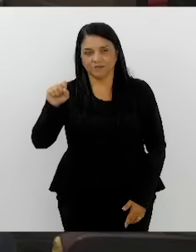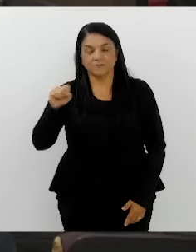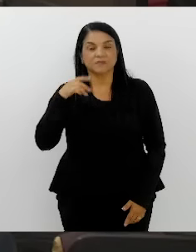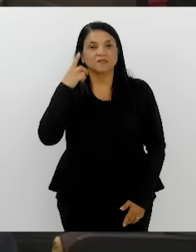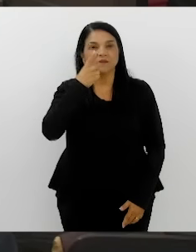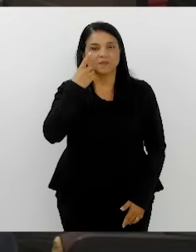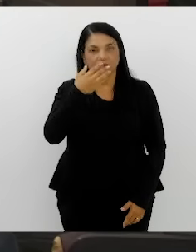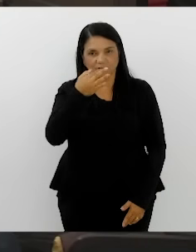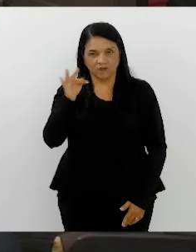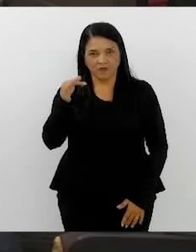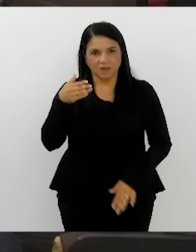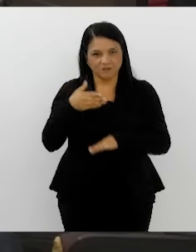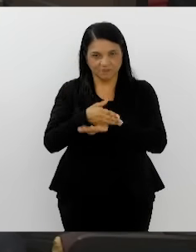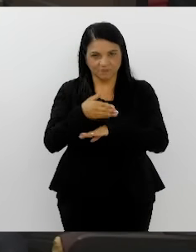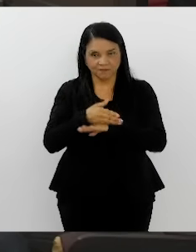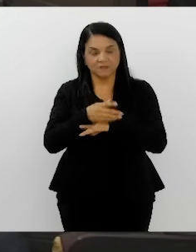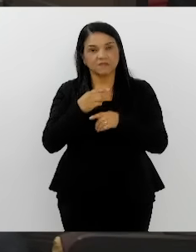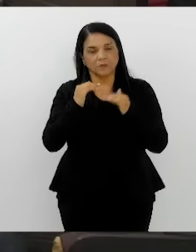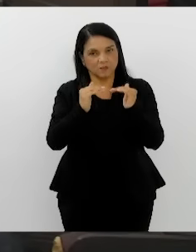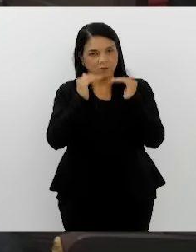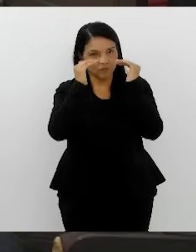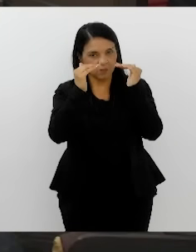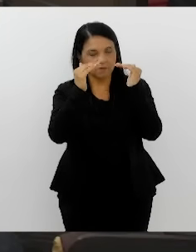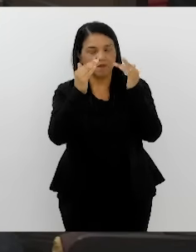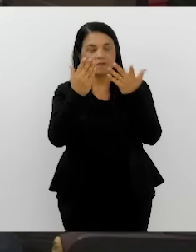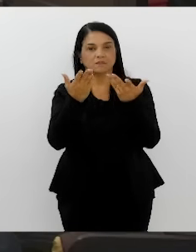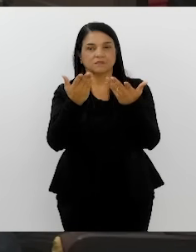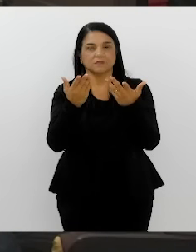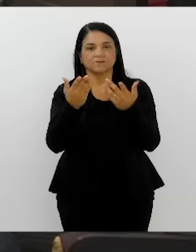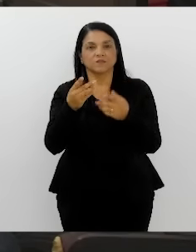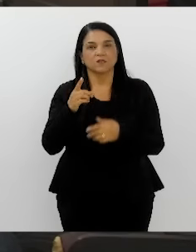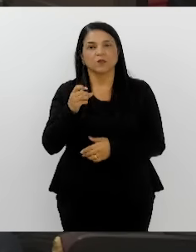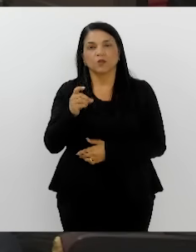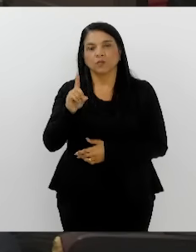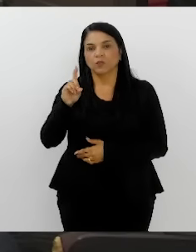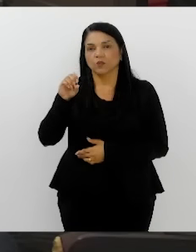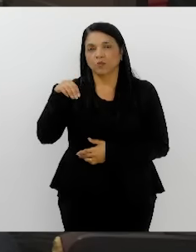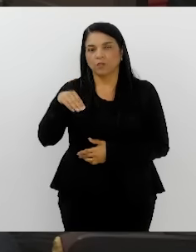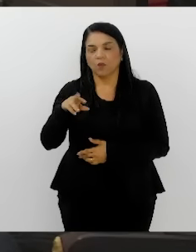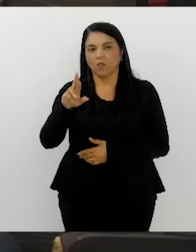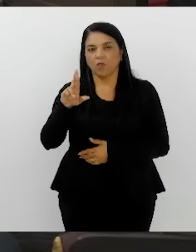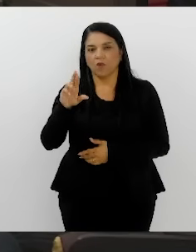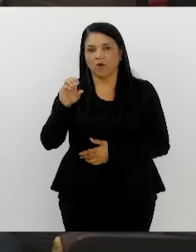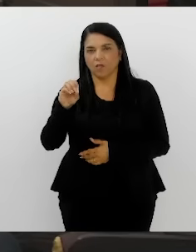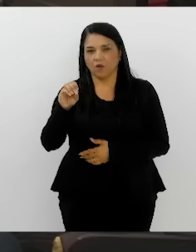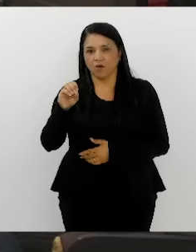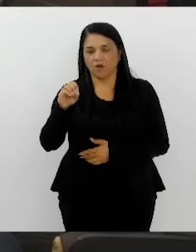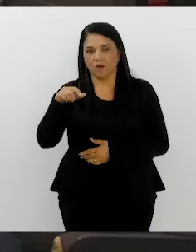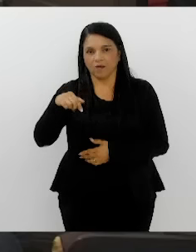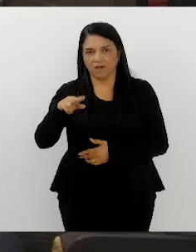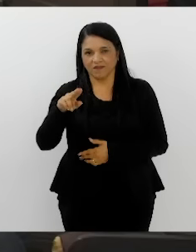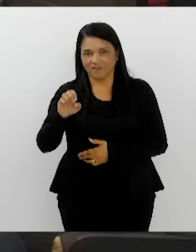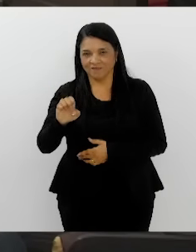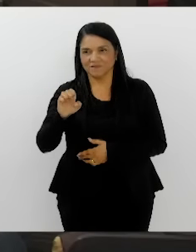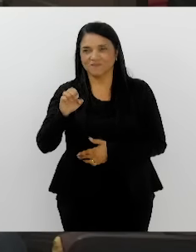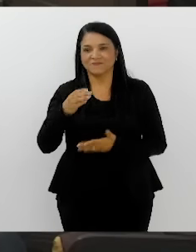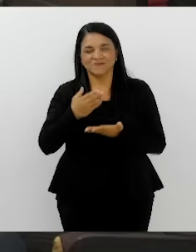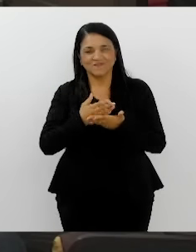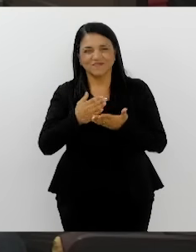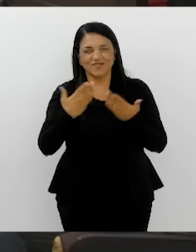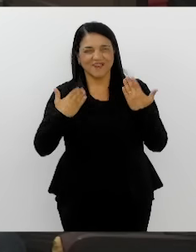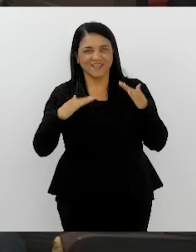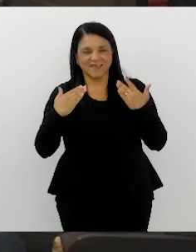presentes, as demais autoridades civis, também Dom Roque, que já queria começar com uma alegria. Vou falar baixinho